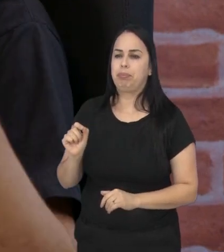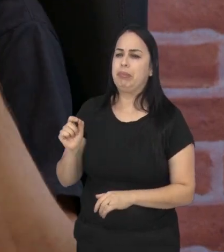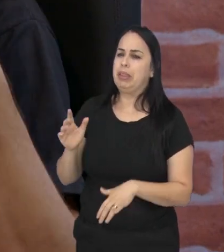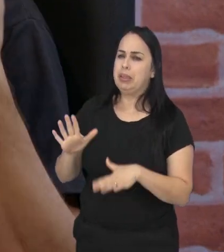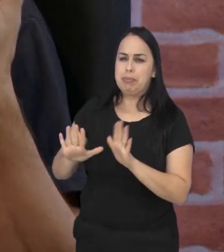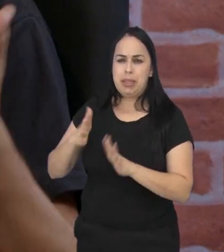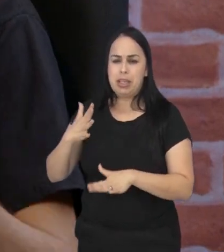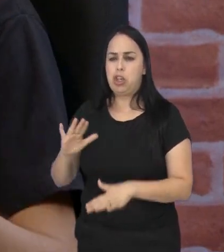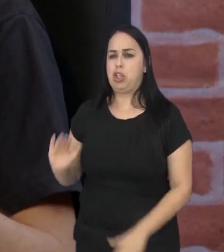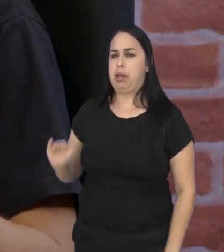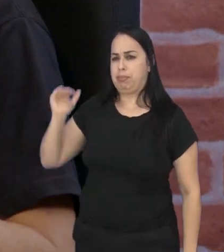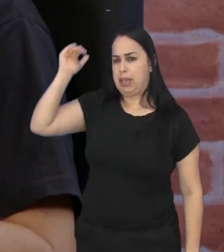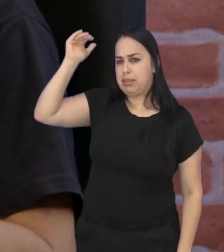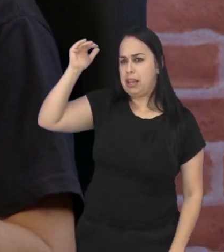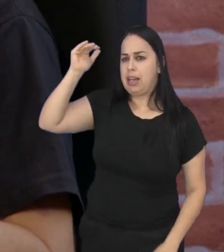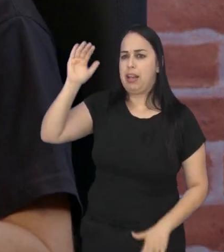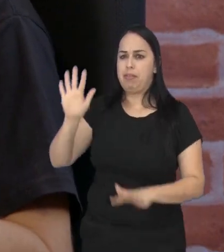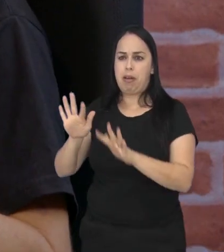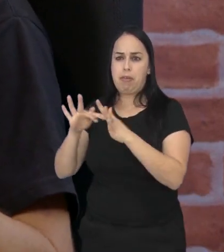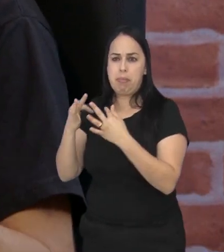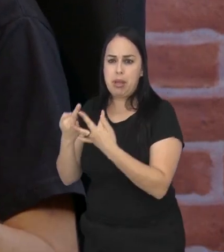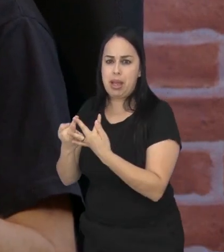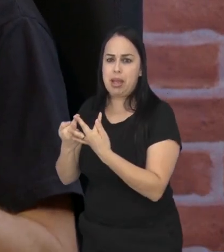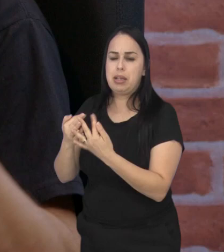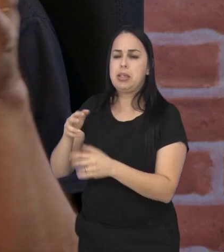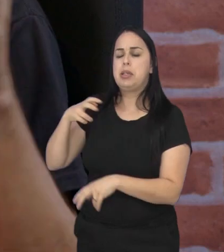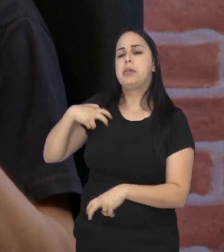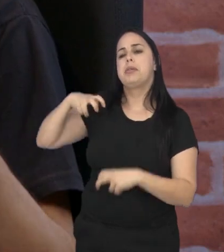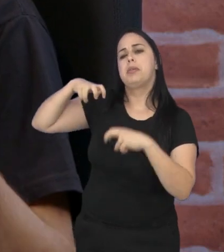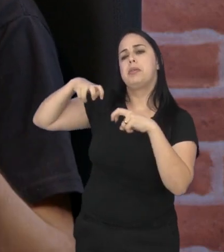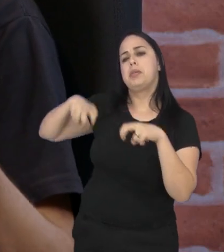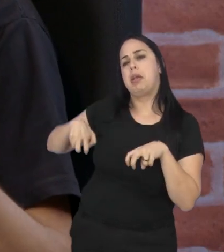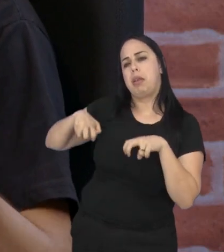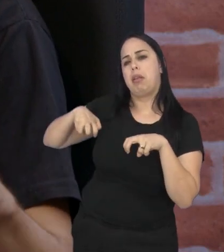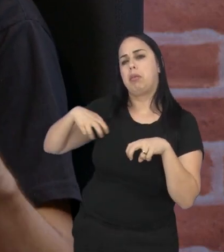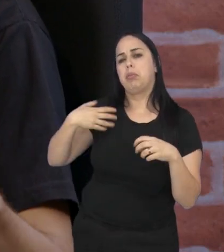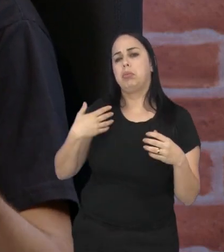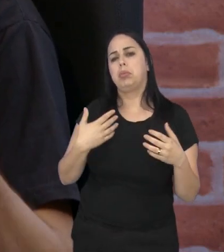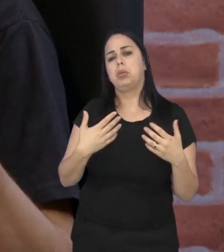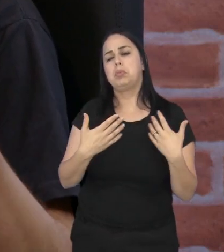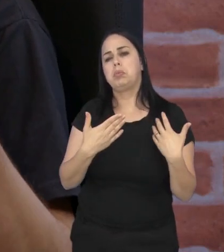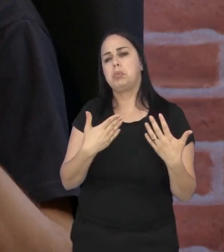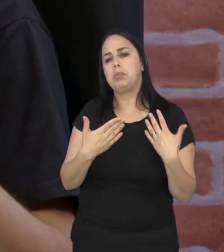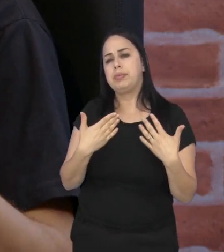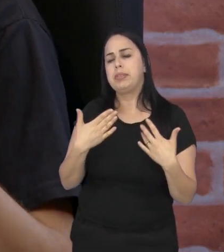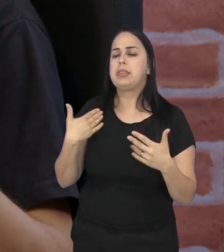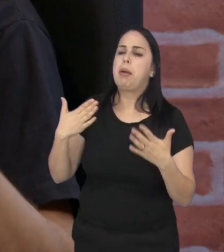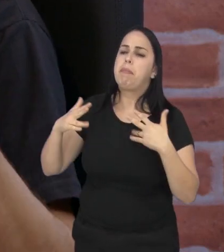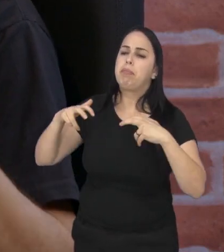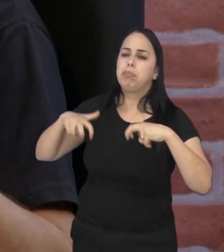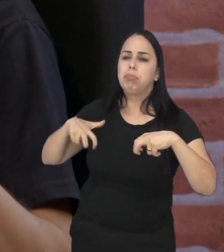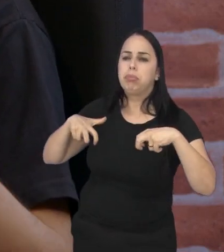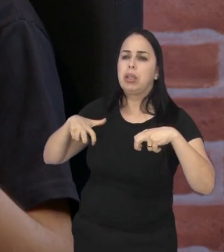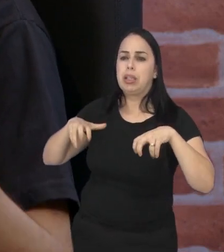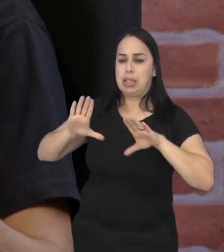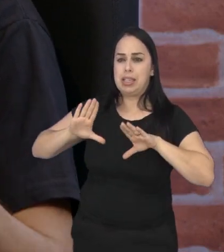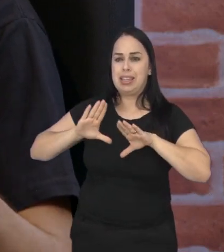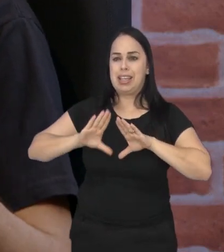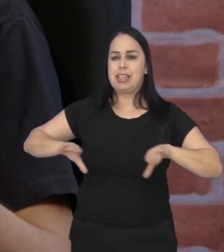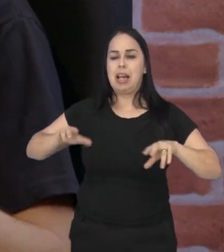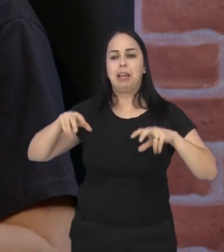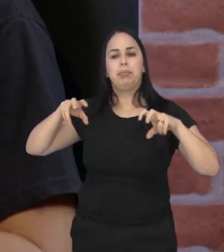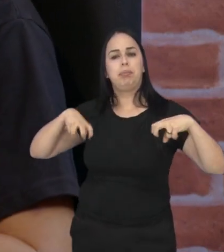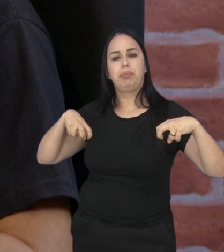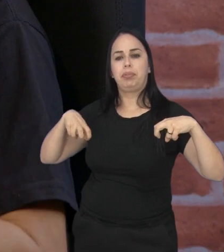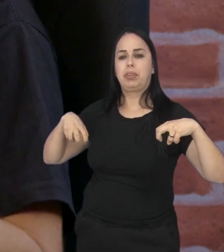depois de, mais velho, família, filho, um dia sentado, assim, lembro disso até hoje, sentado na sala de